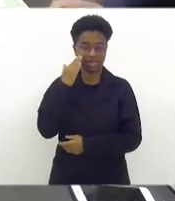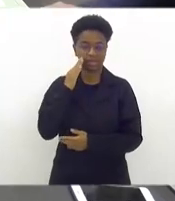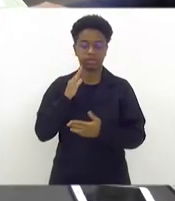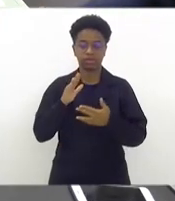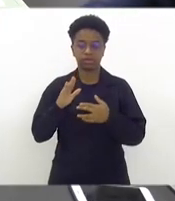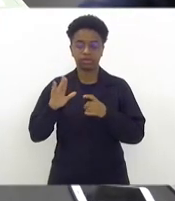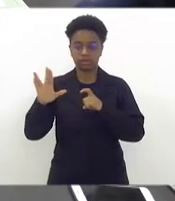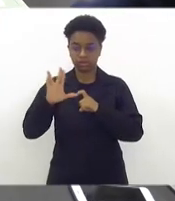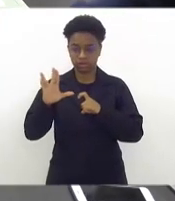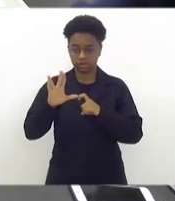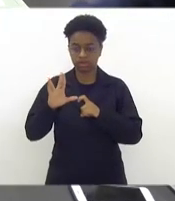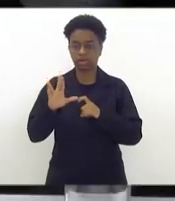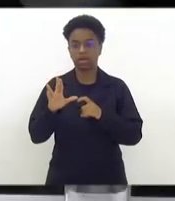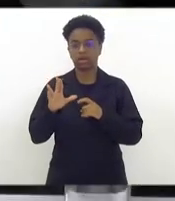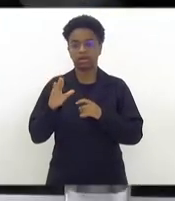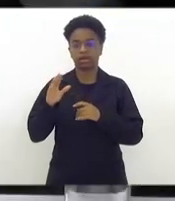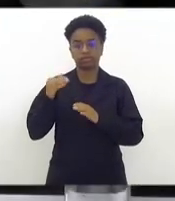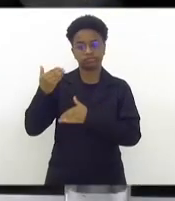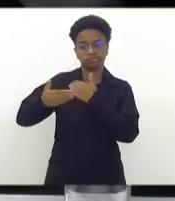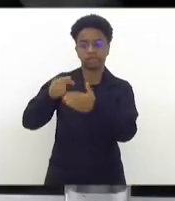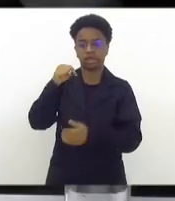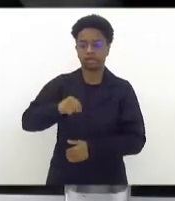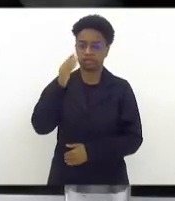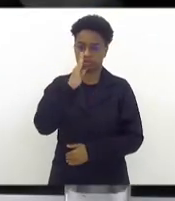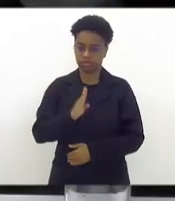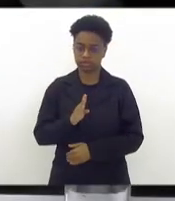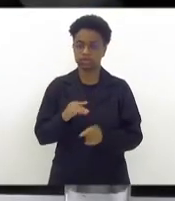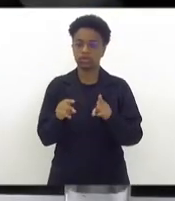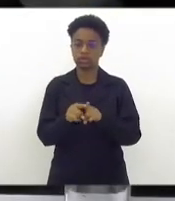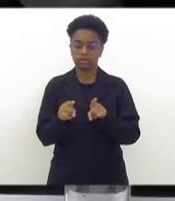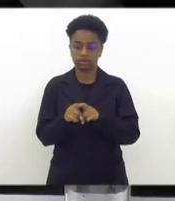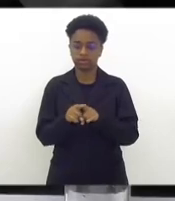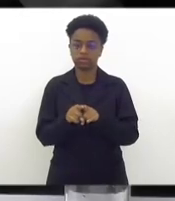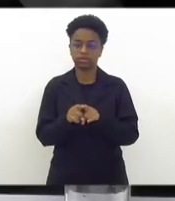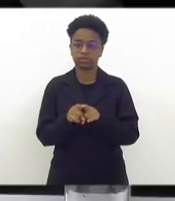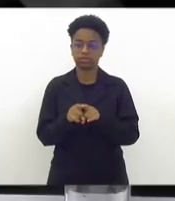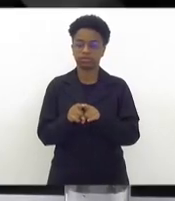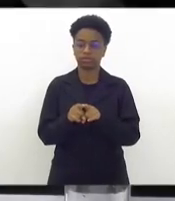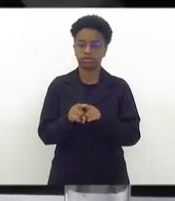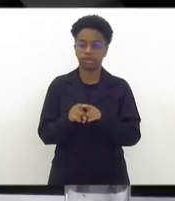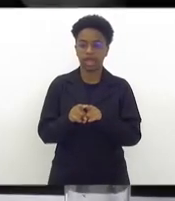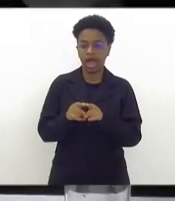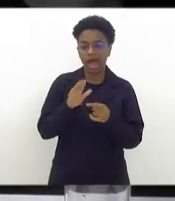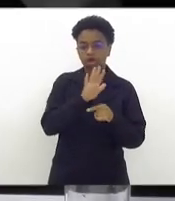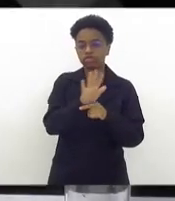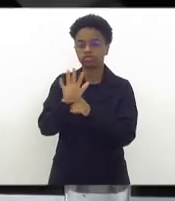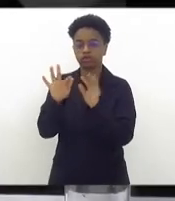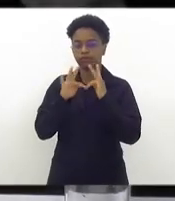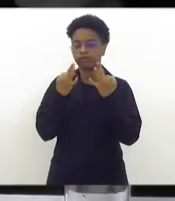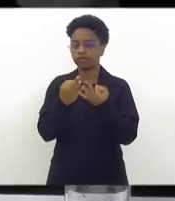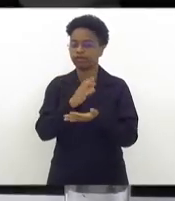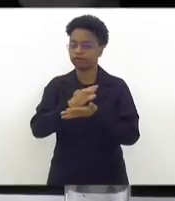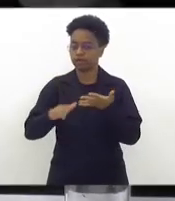tem crescido muito no Brasil inteiro e tem sido um alívio para inúmeras famílias. A